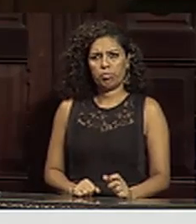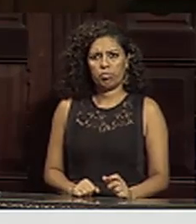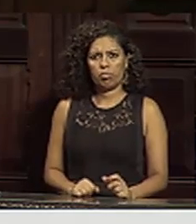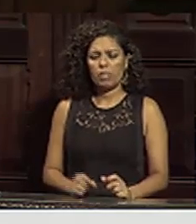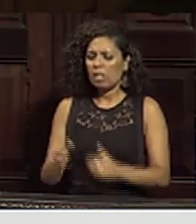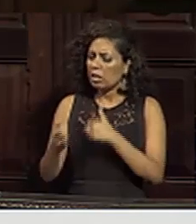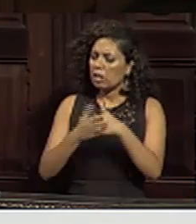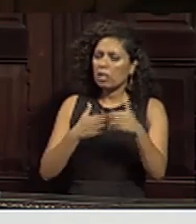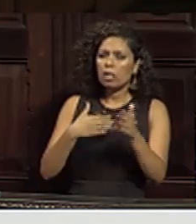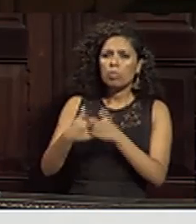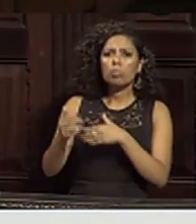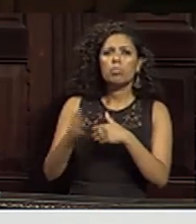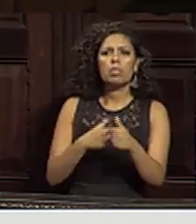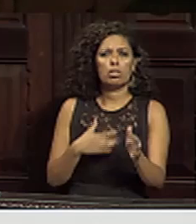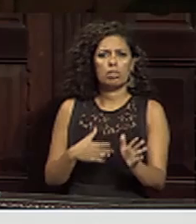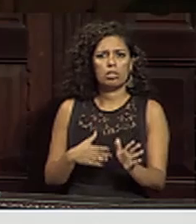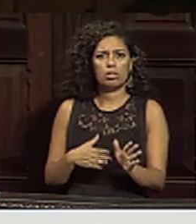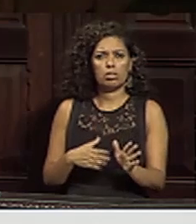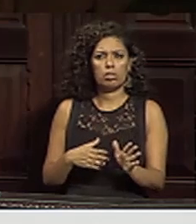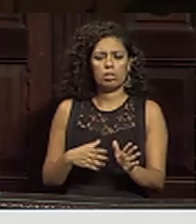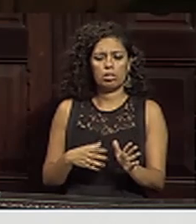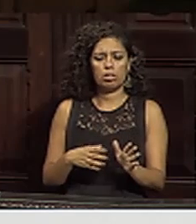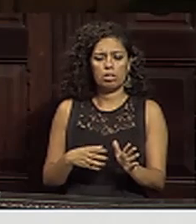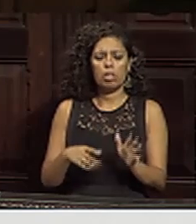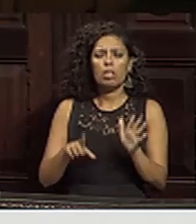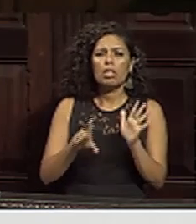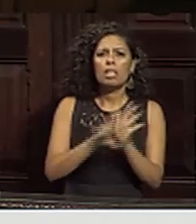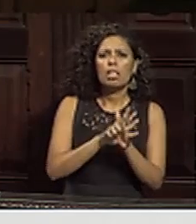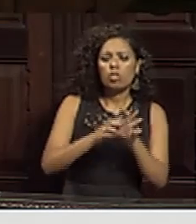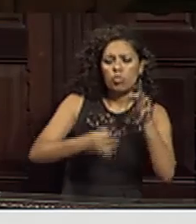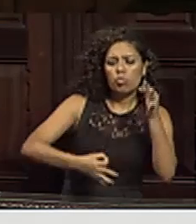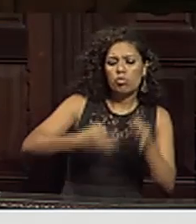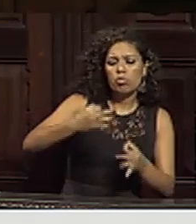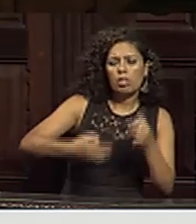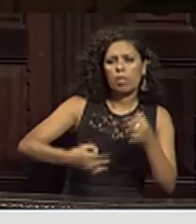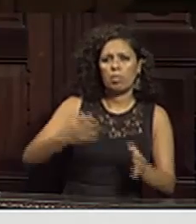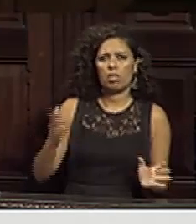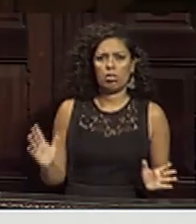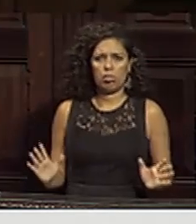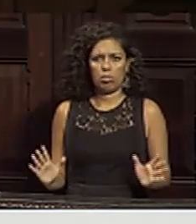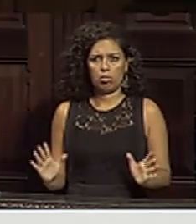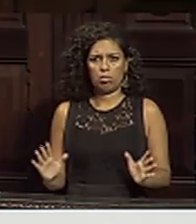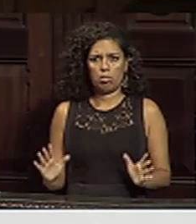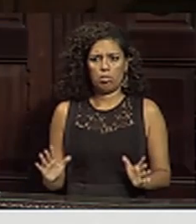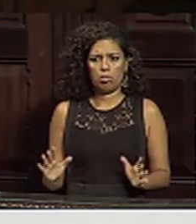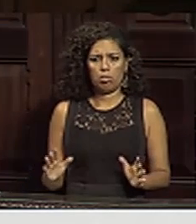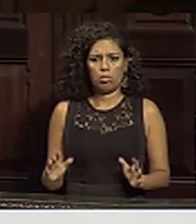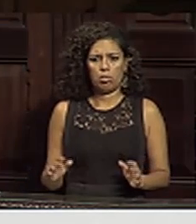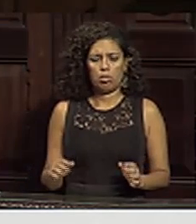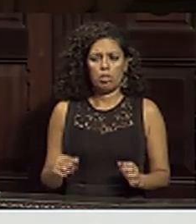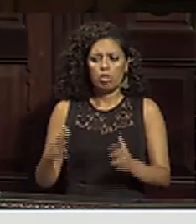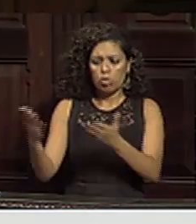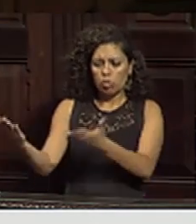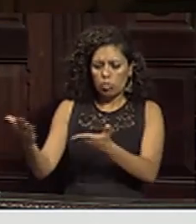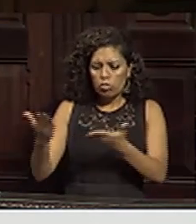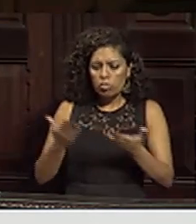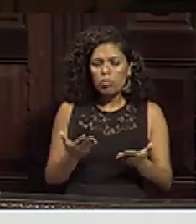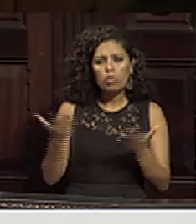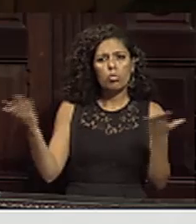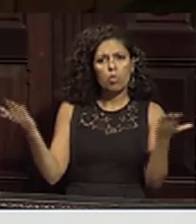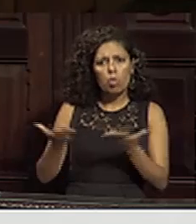seja elas quais forem. Eu convido a leitura